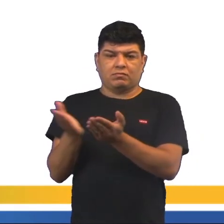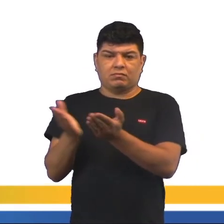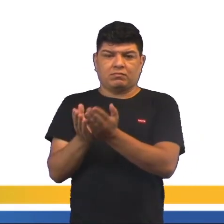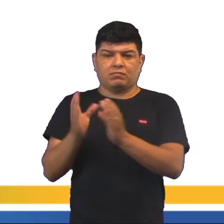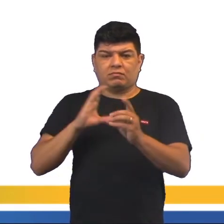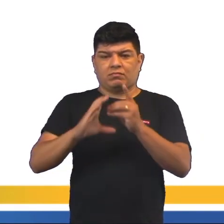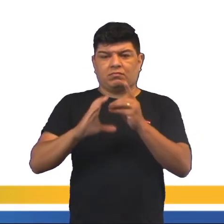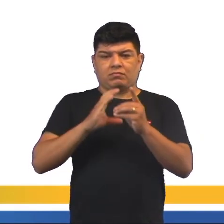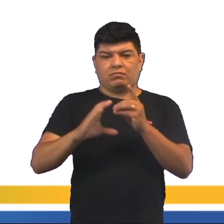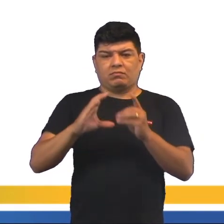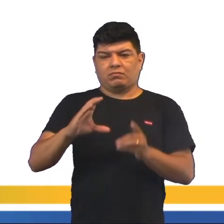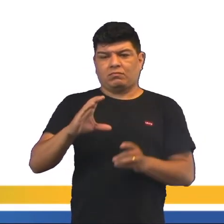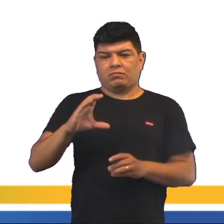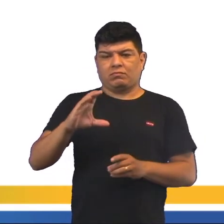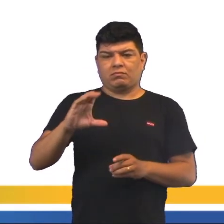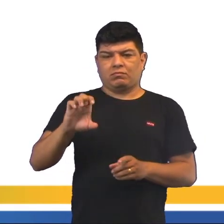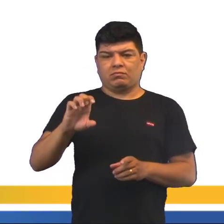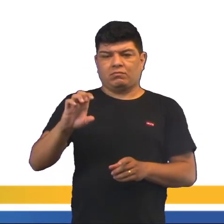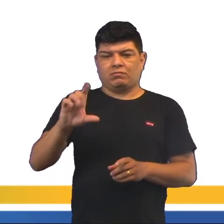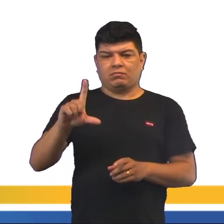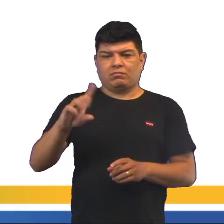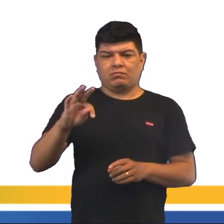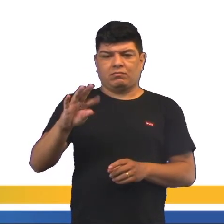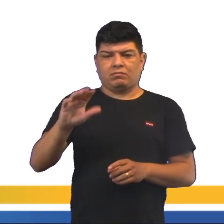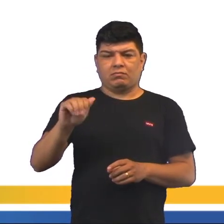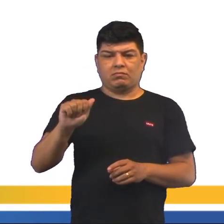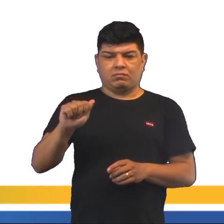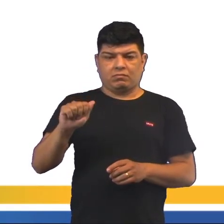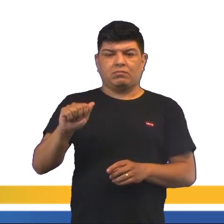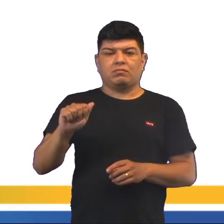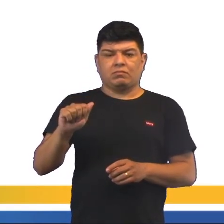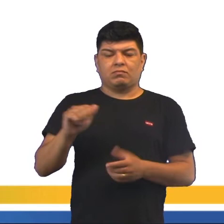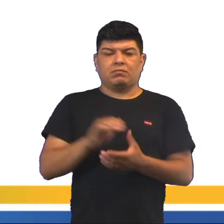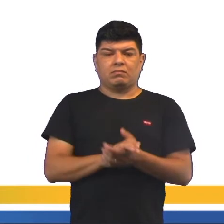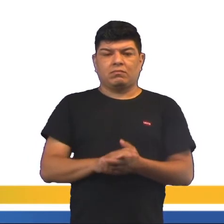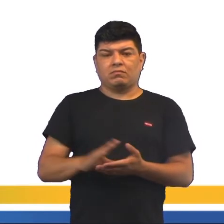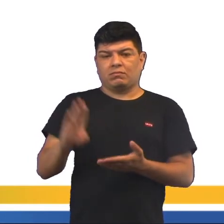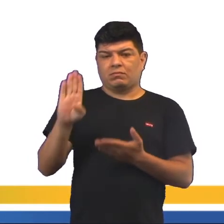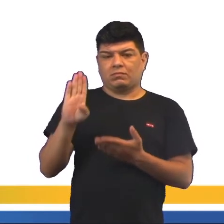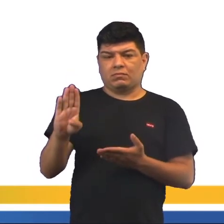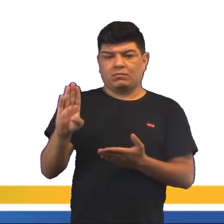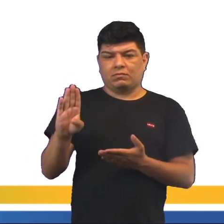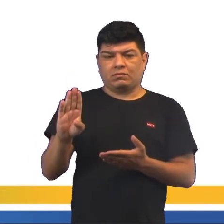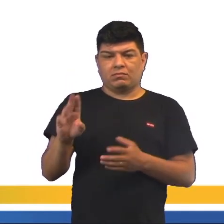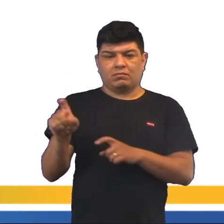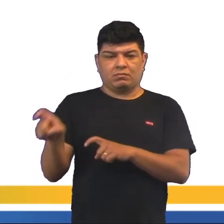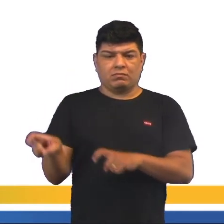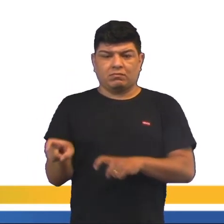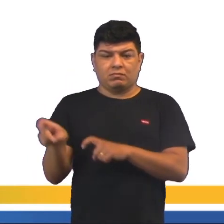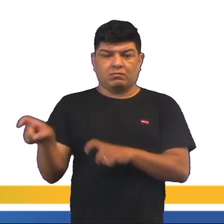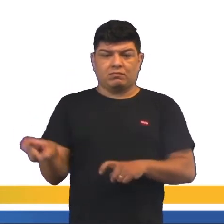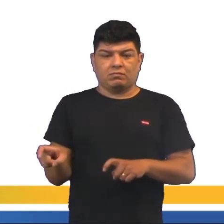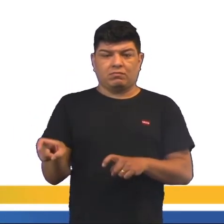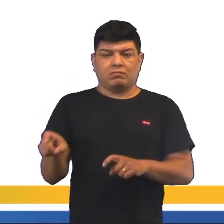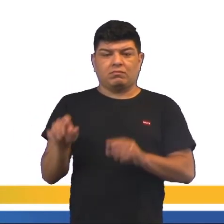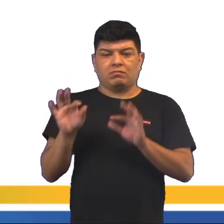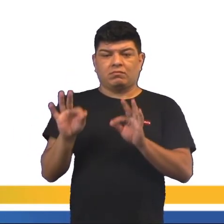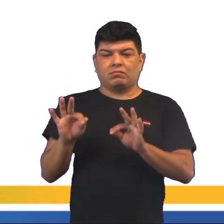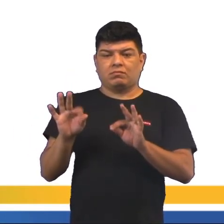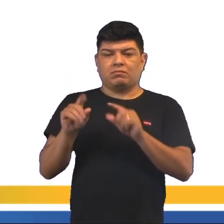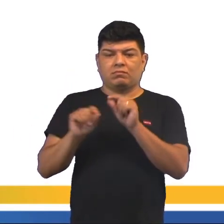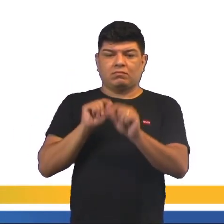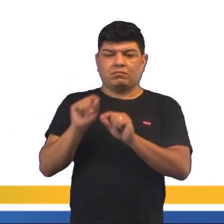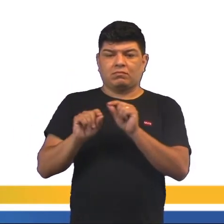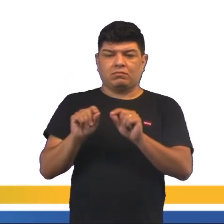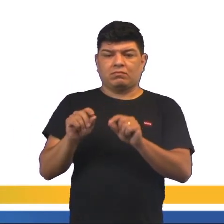cristianismo pelos cultos celtas e godos nos reinos germânicos. Letra B, ruralização e